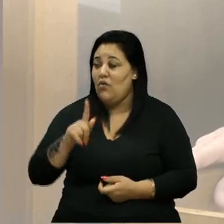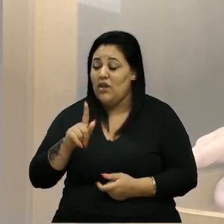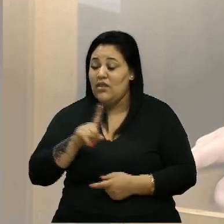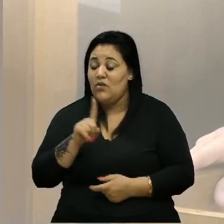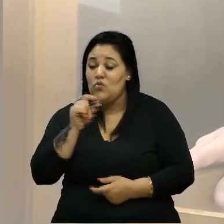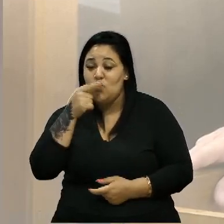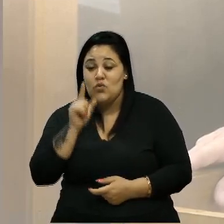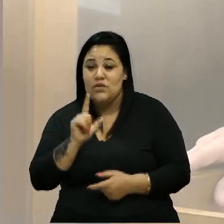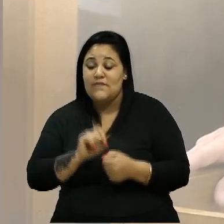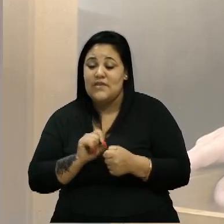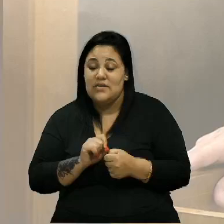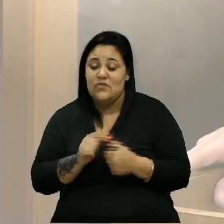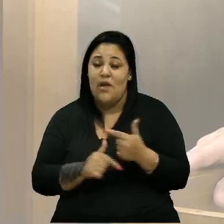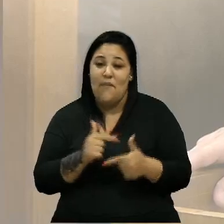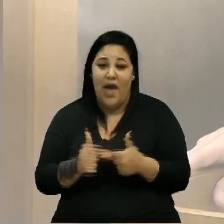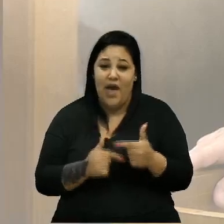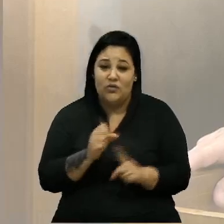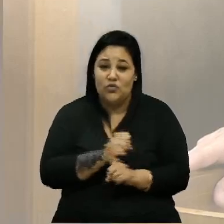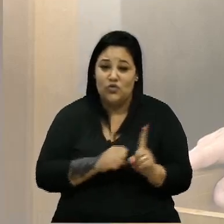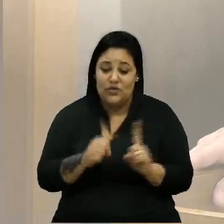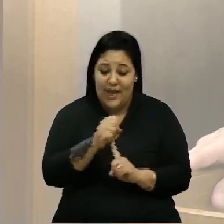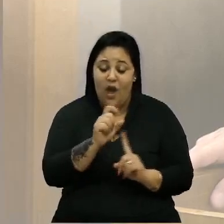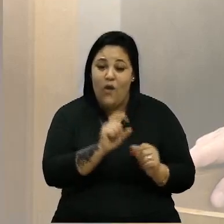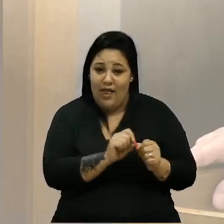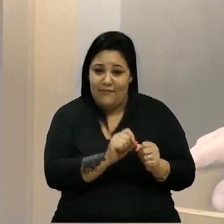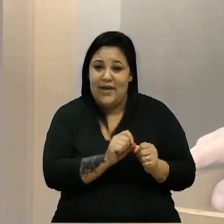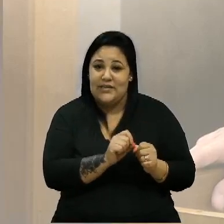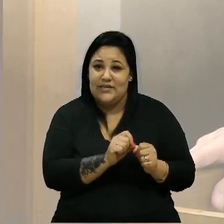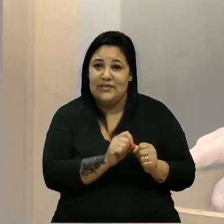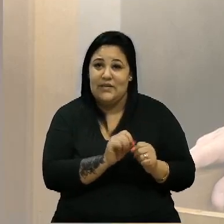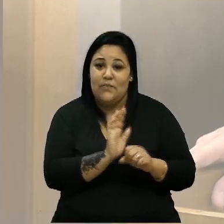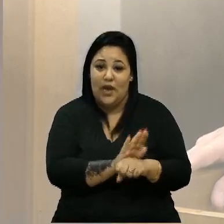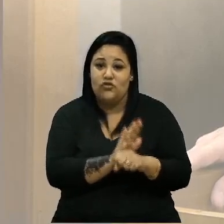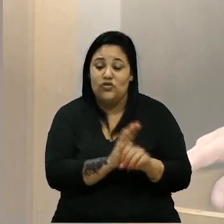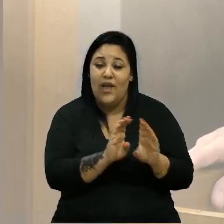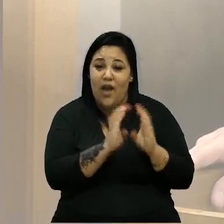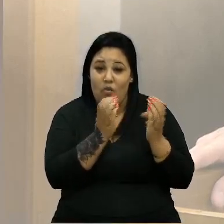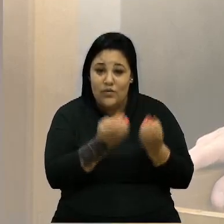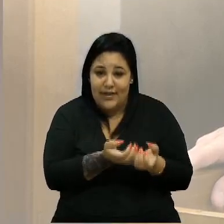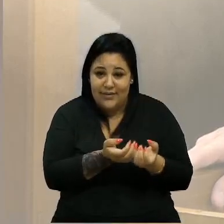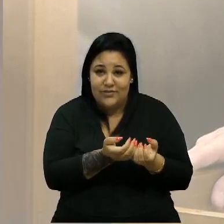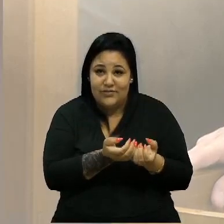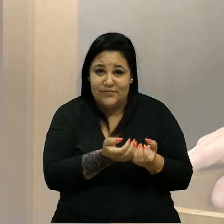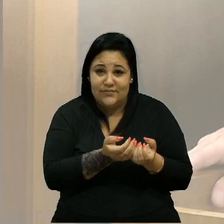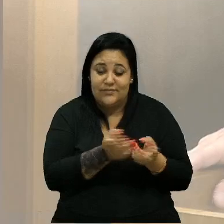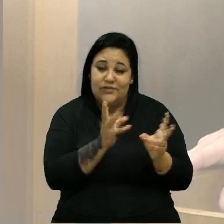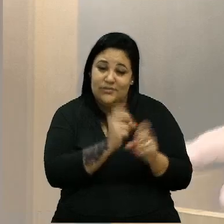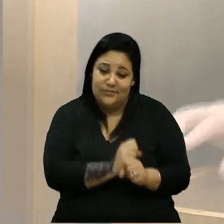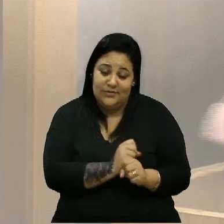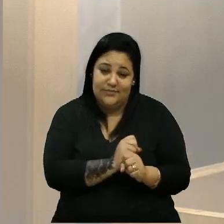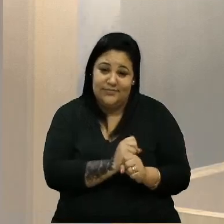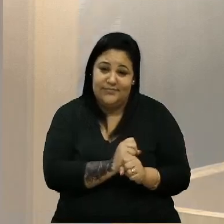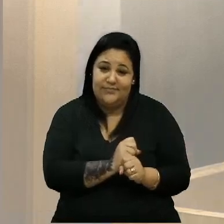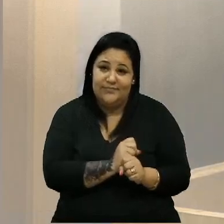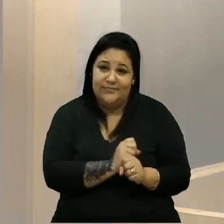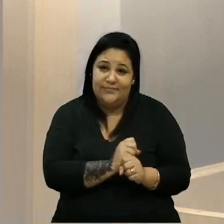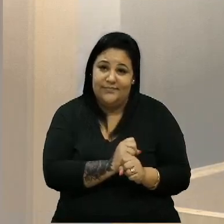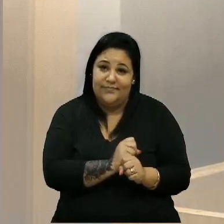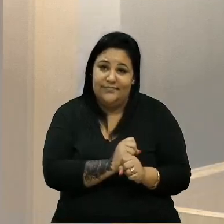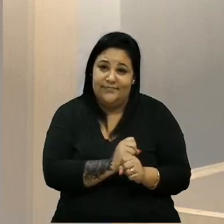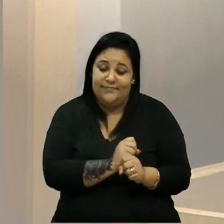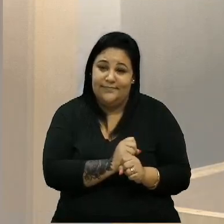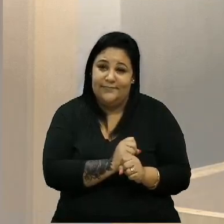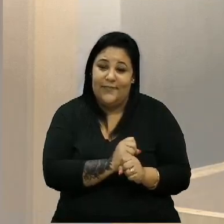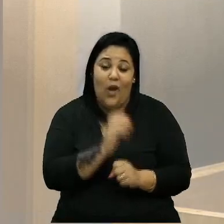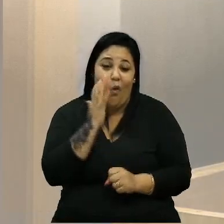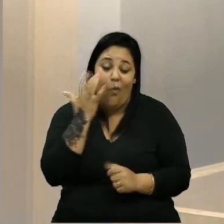serviço social que elas fazem até para ajudar a comunidade e os animais, vai explodir na Prefeitura e